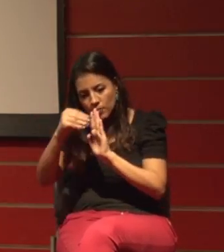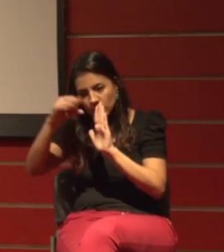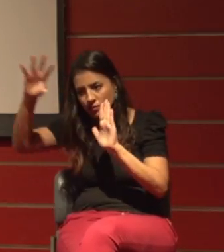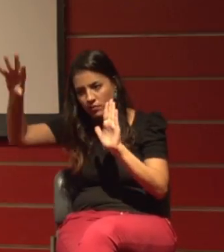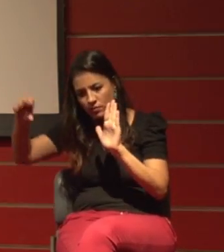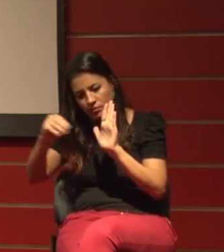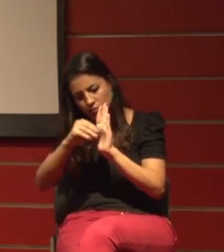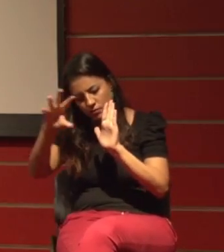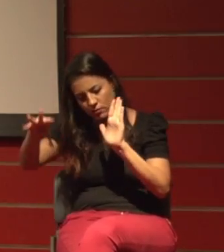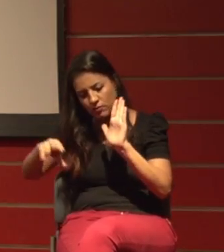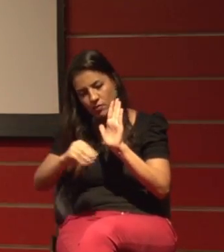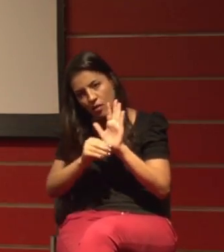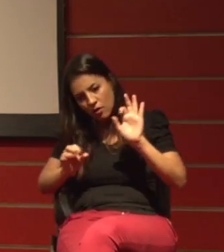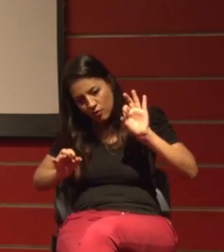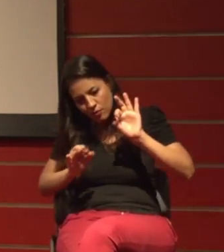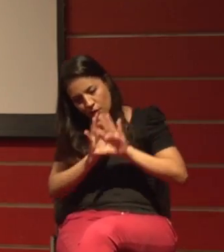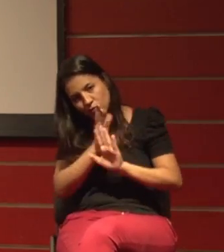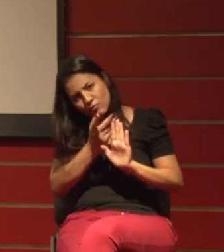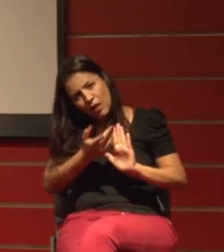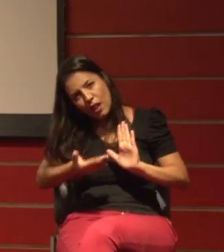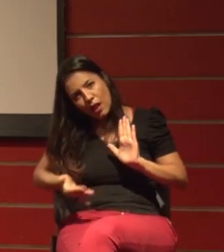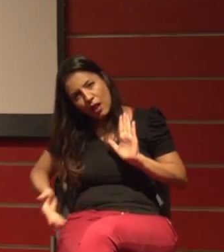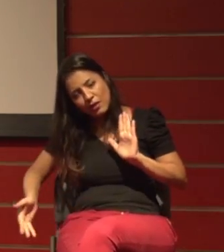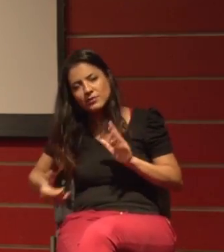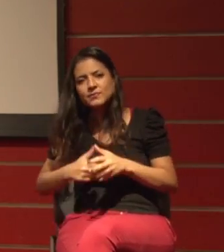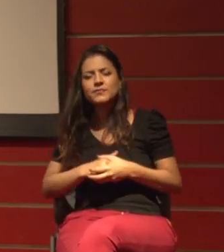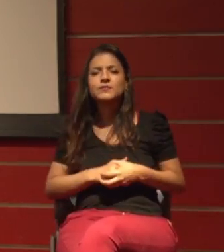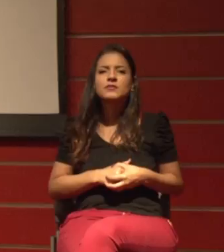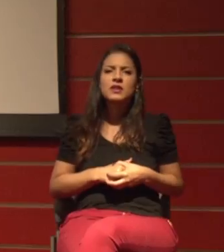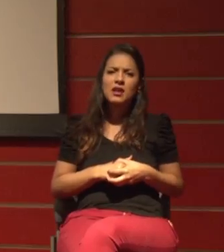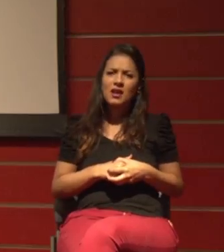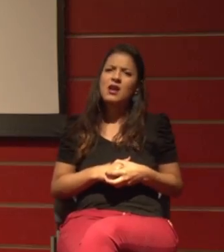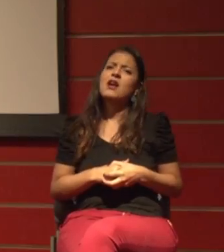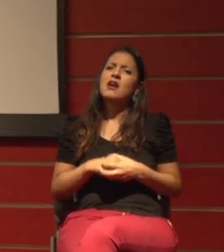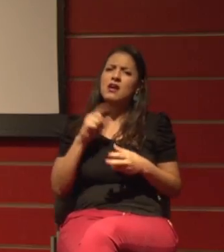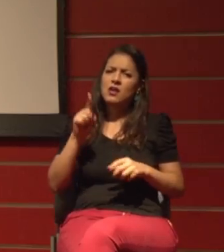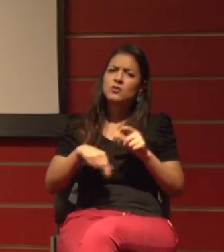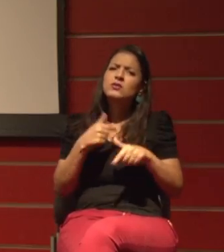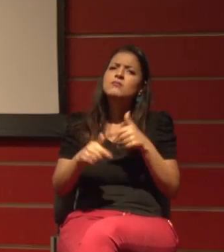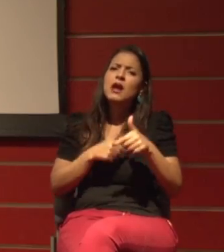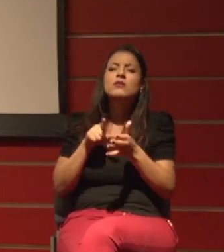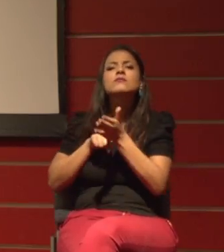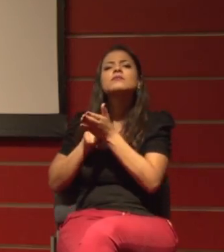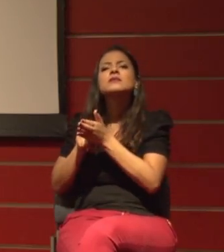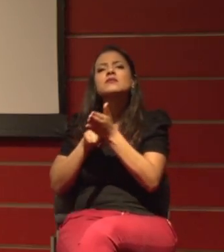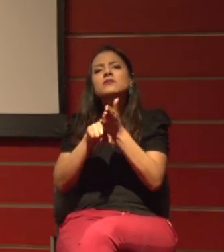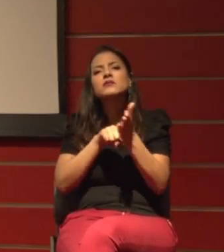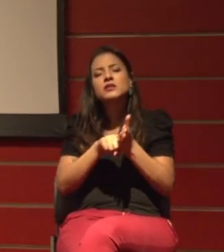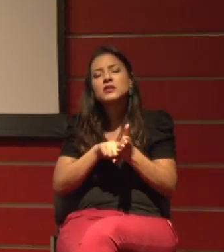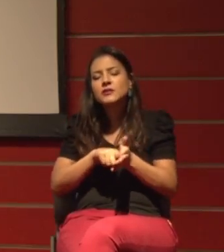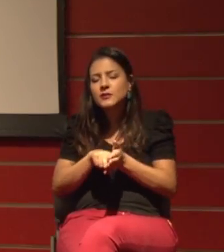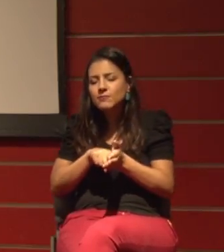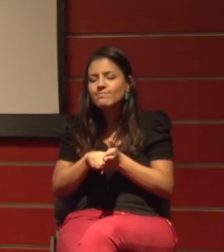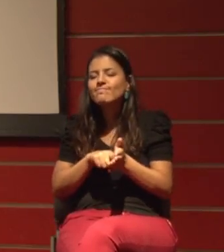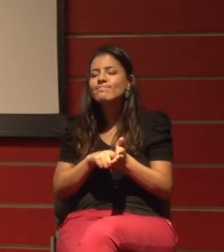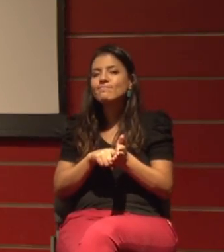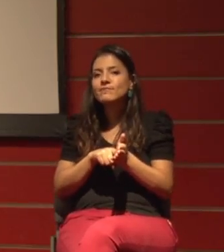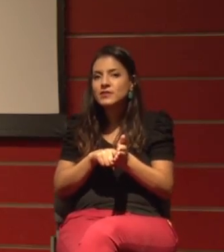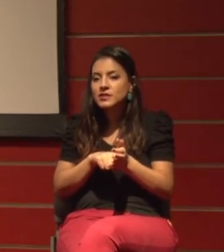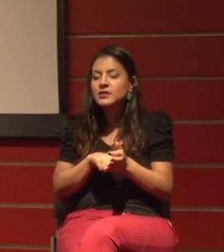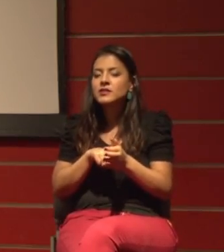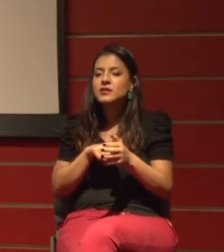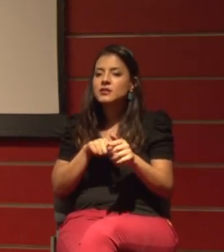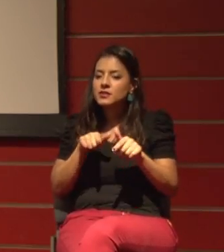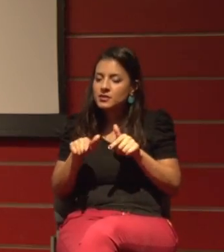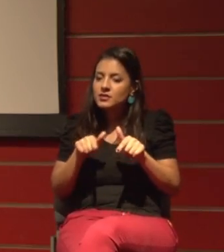Eh foi um processo que inicialmente essa esse trabalho de pesquisa né até chegar nesse esqueleto ele demorou